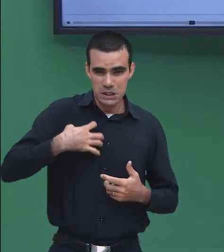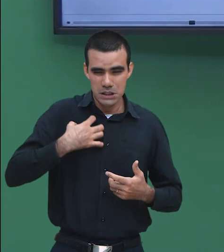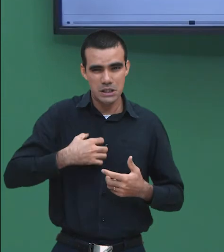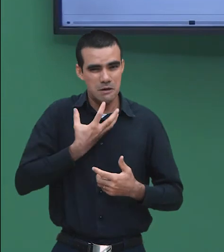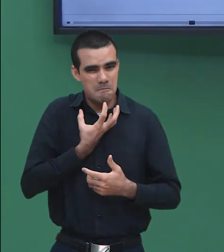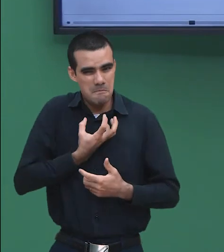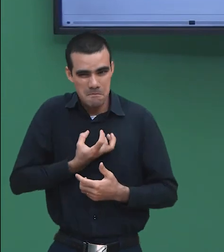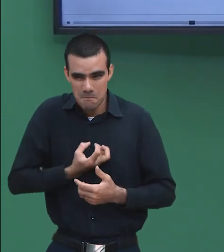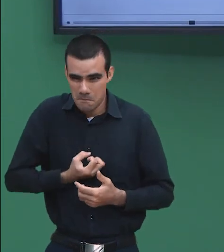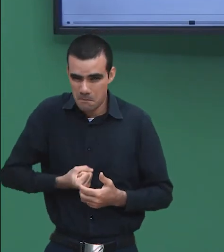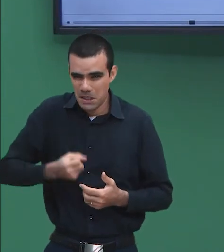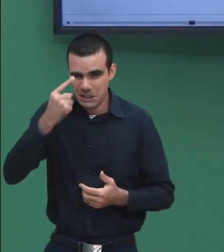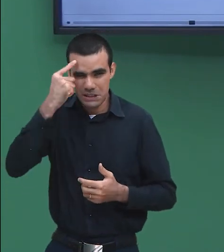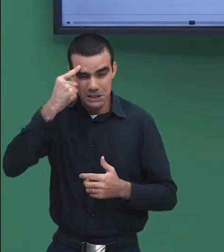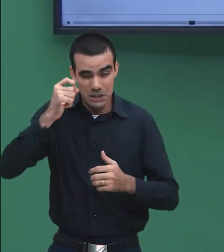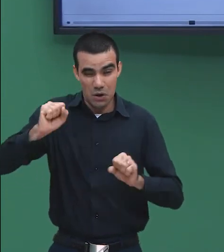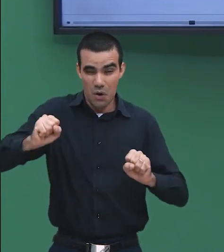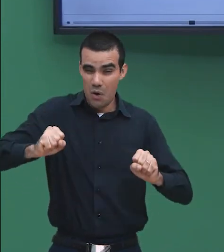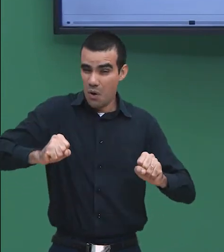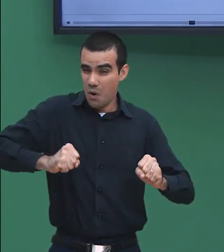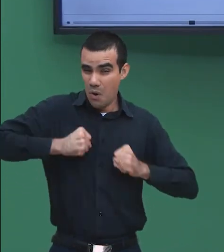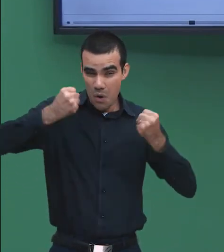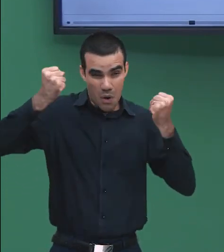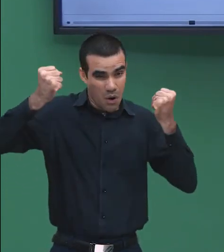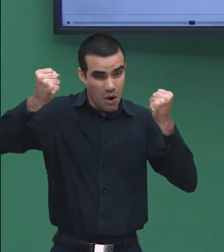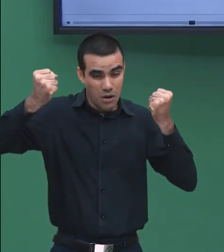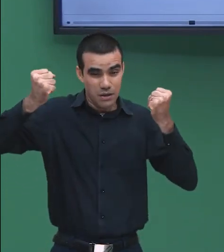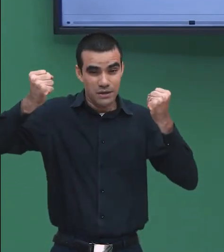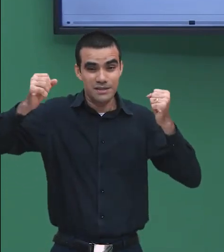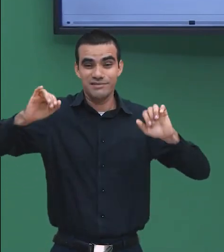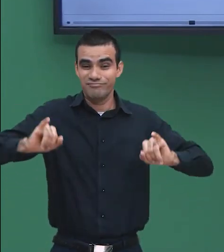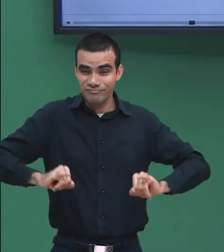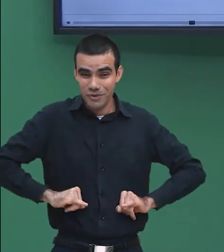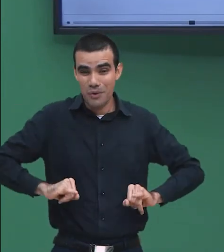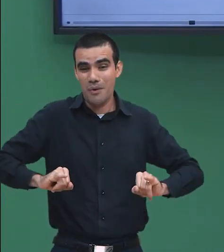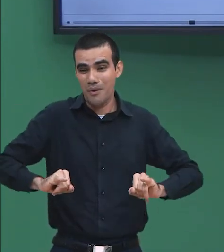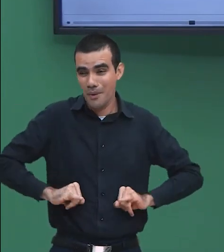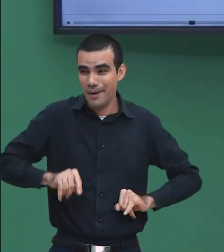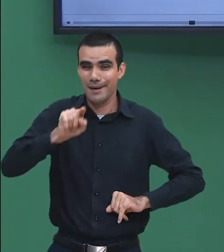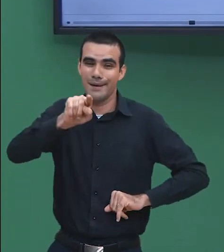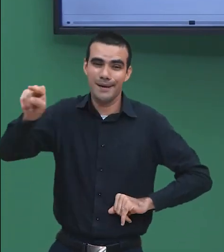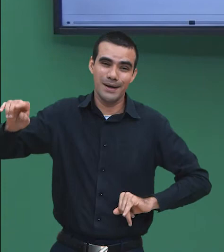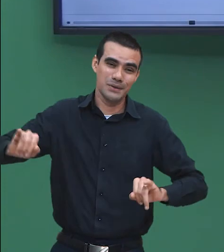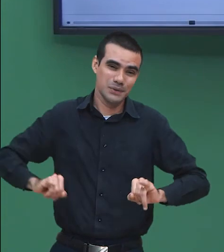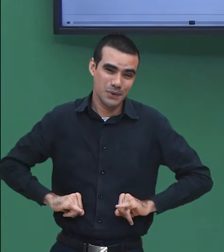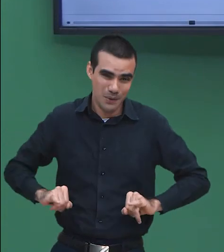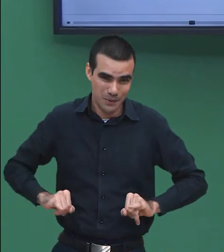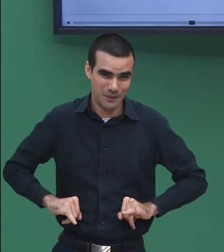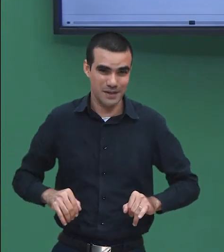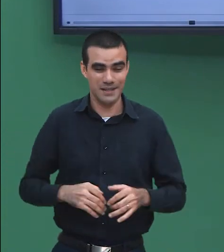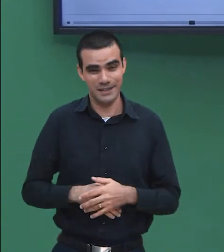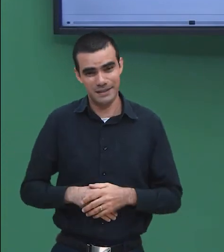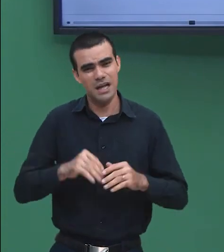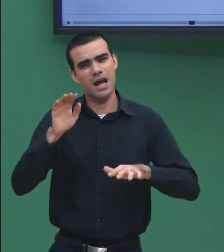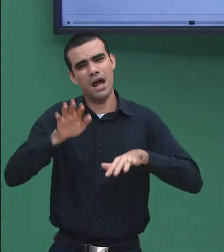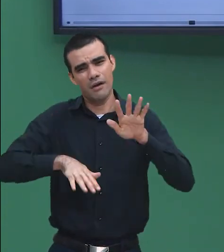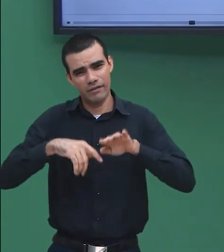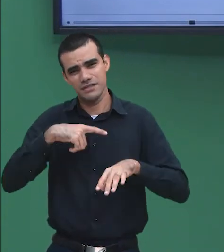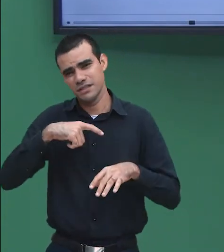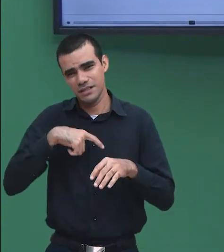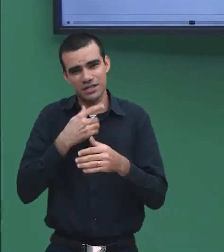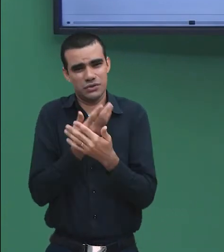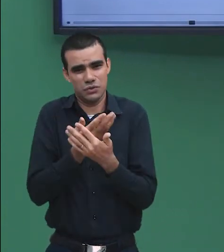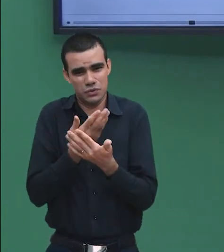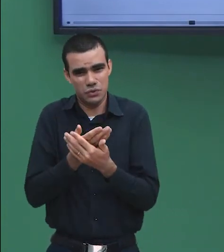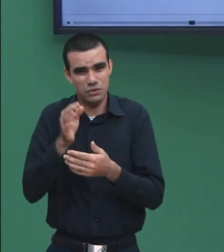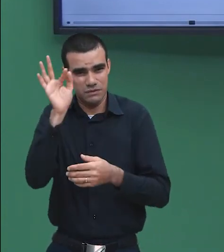virando mágoa, que vai virando ódio, sofre e vai fazer também os outros sofrerem. E hoje a gente tem, já